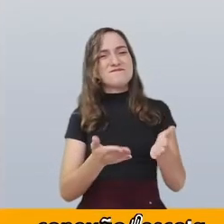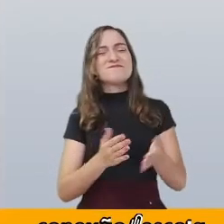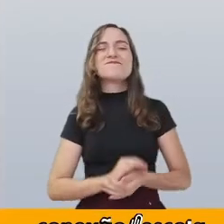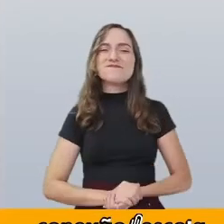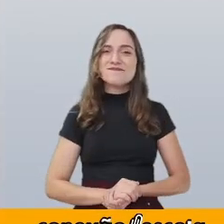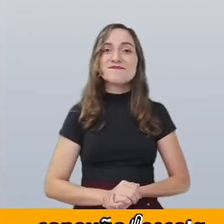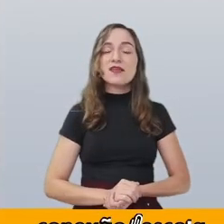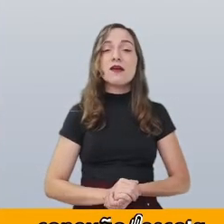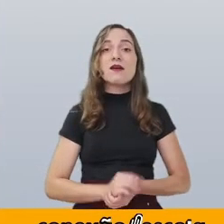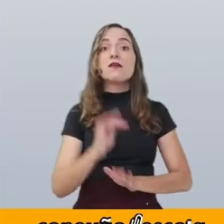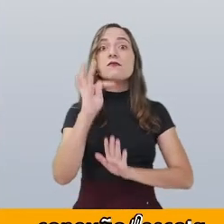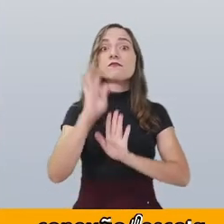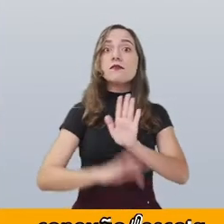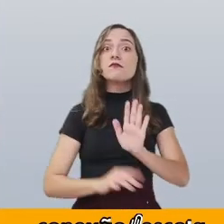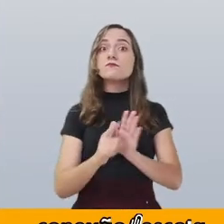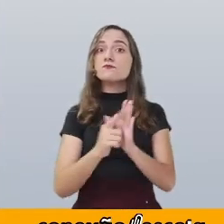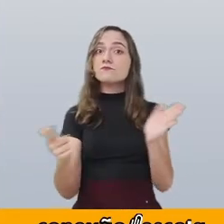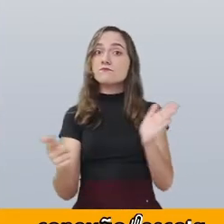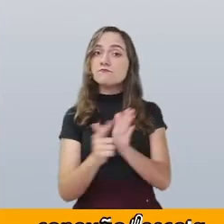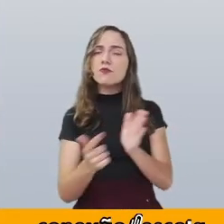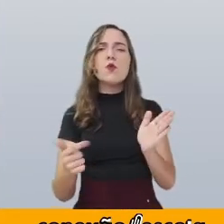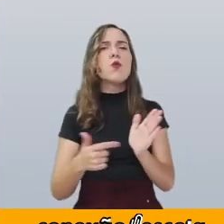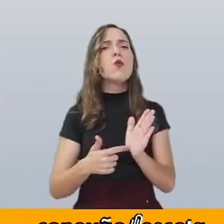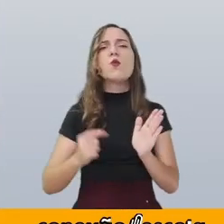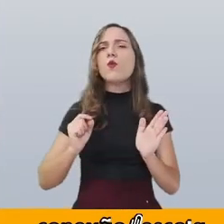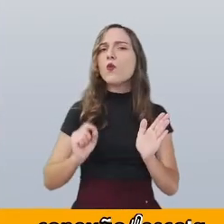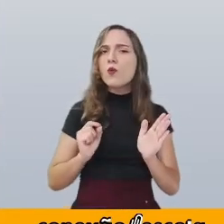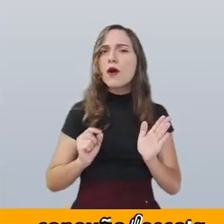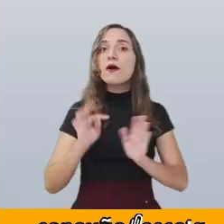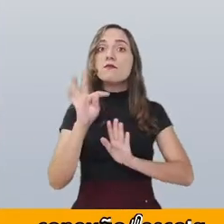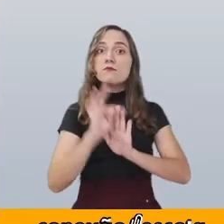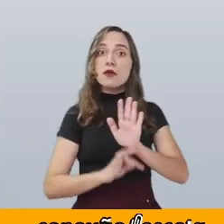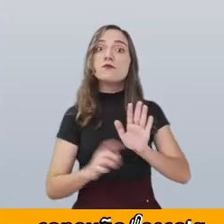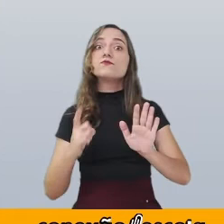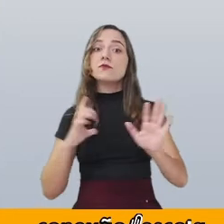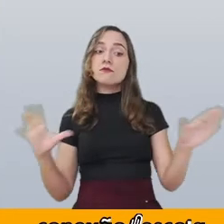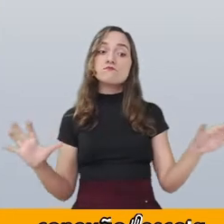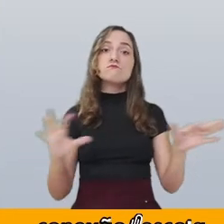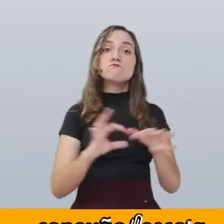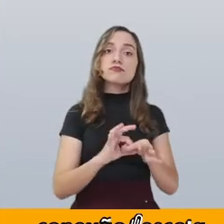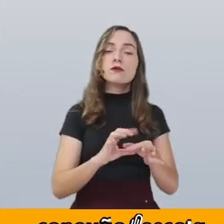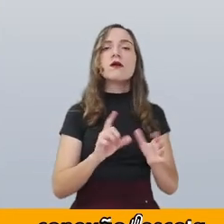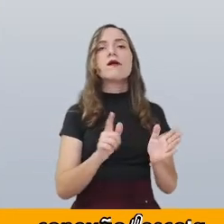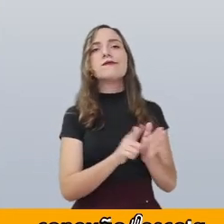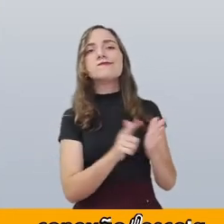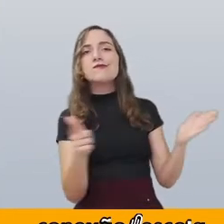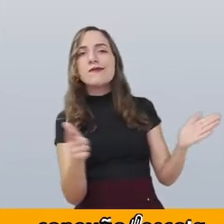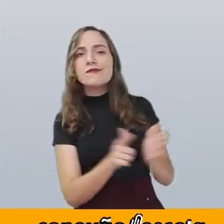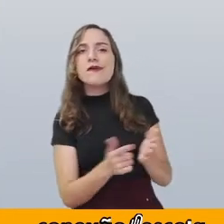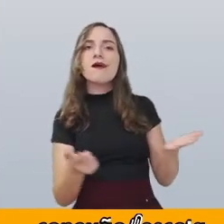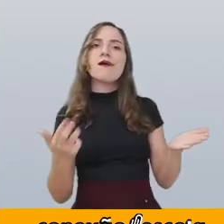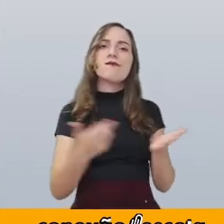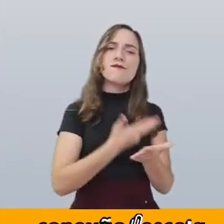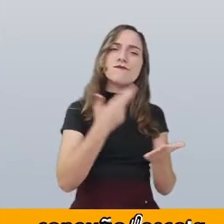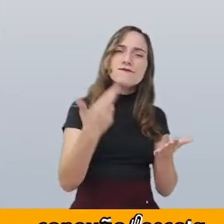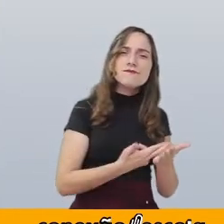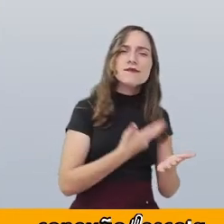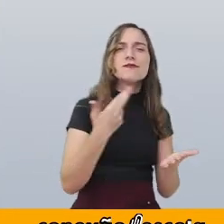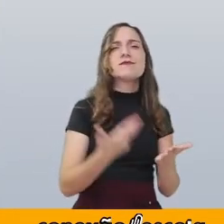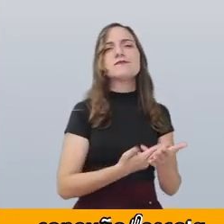Os textos jornalísticos são os textos veiculados pelos jornais,